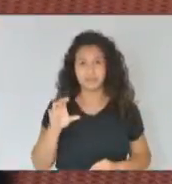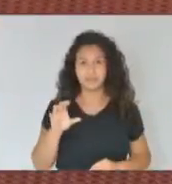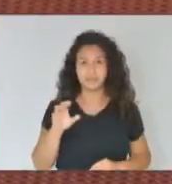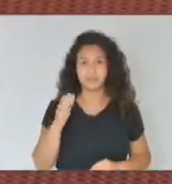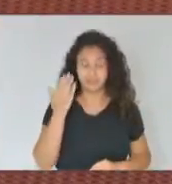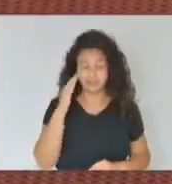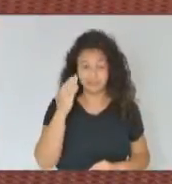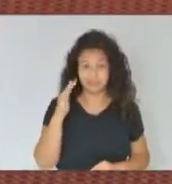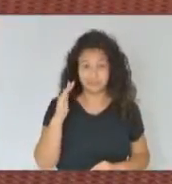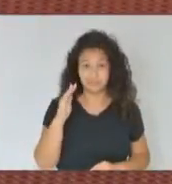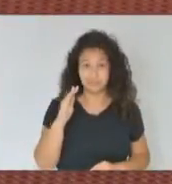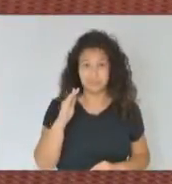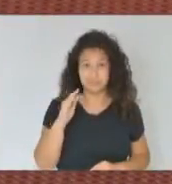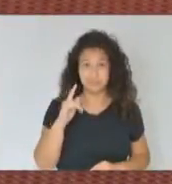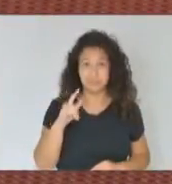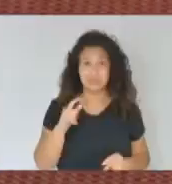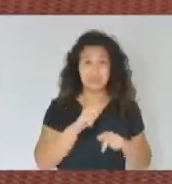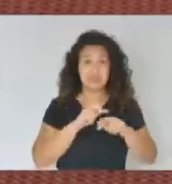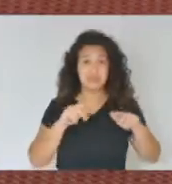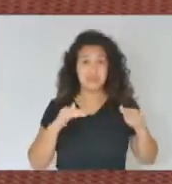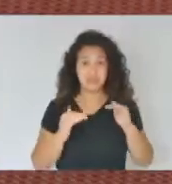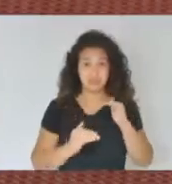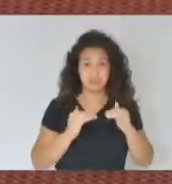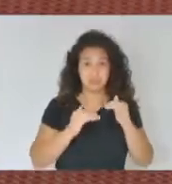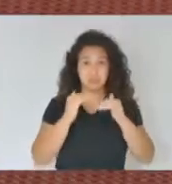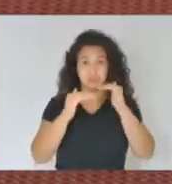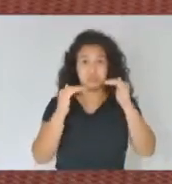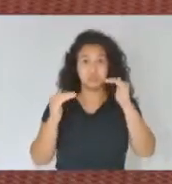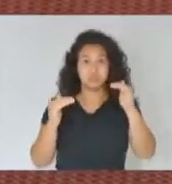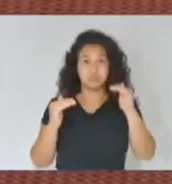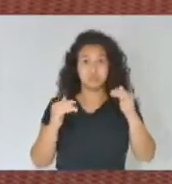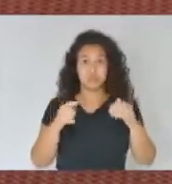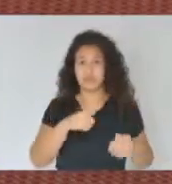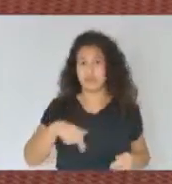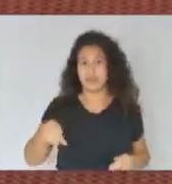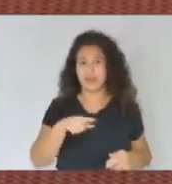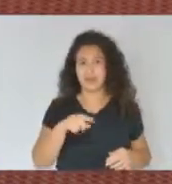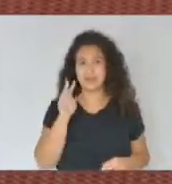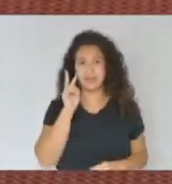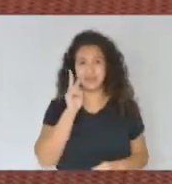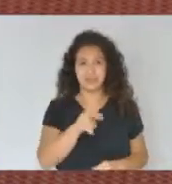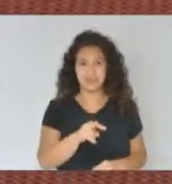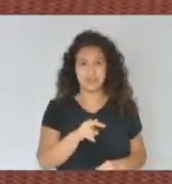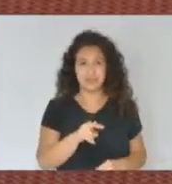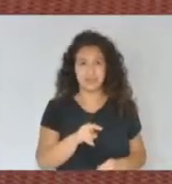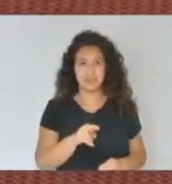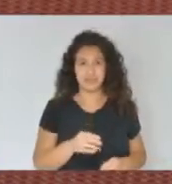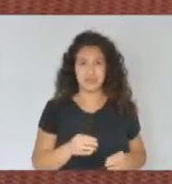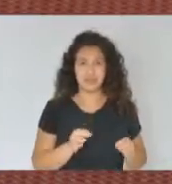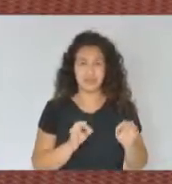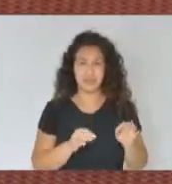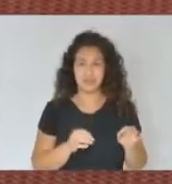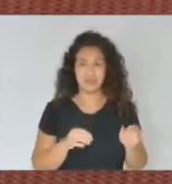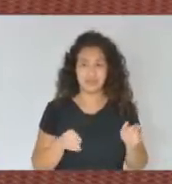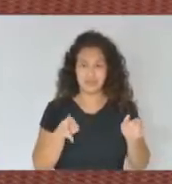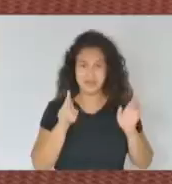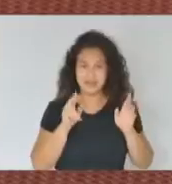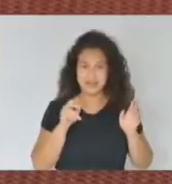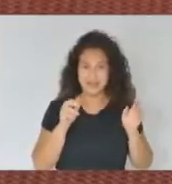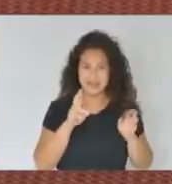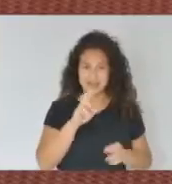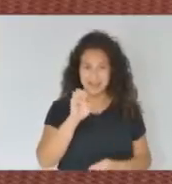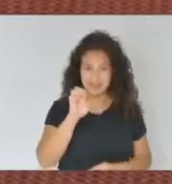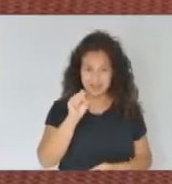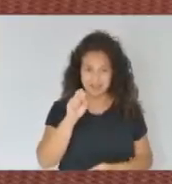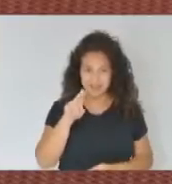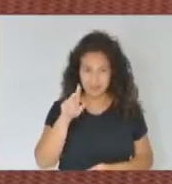Entende? As coisas não estão fluindo, as coisas não, nós não estamos vendo resultados nas coisas. E já vamos